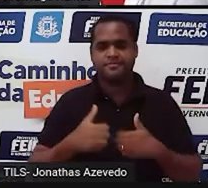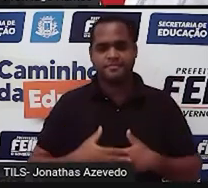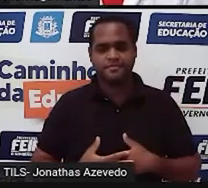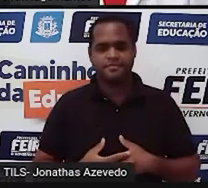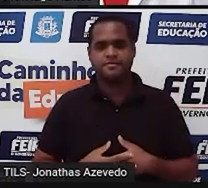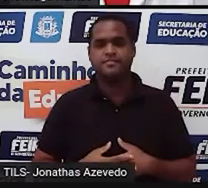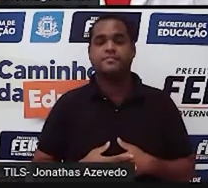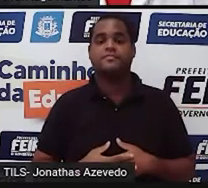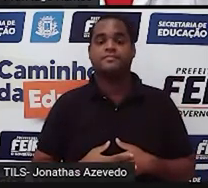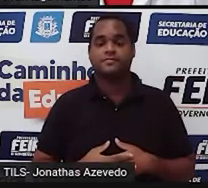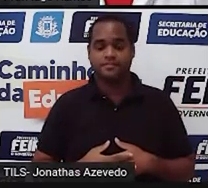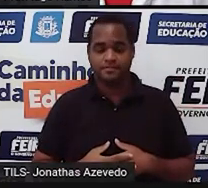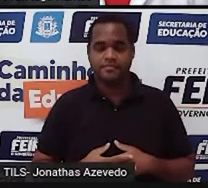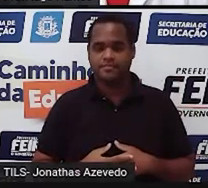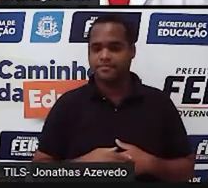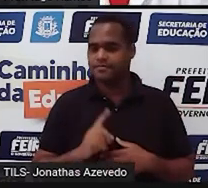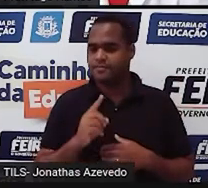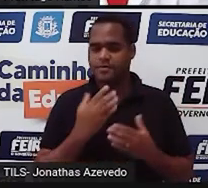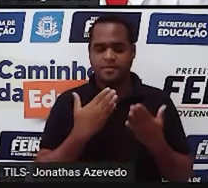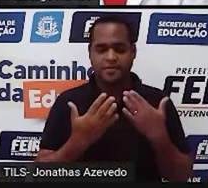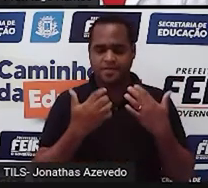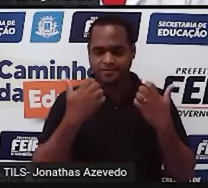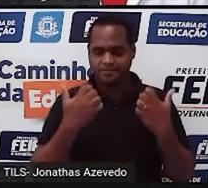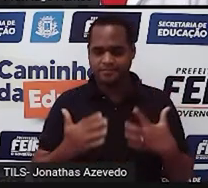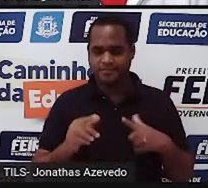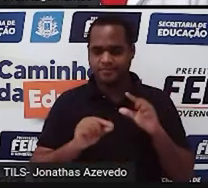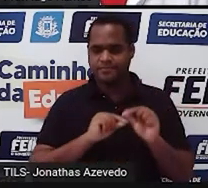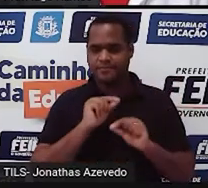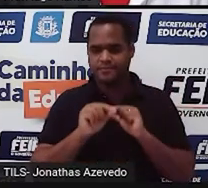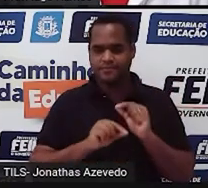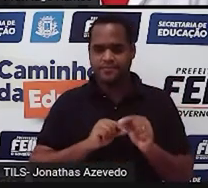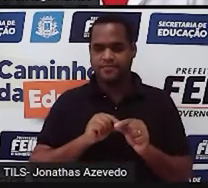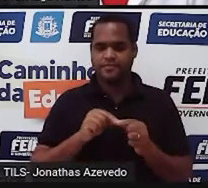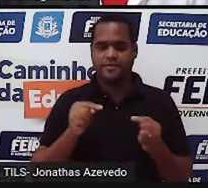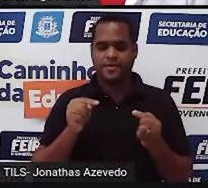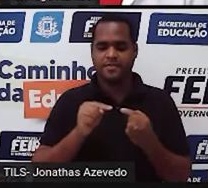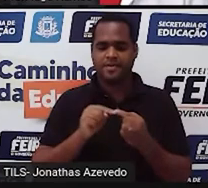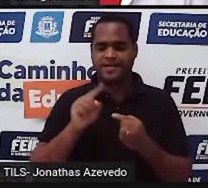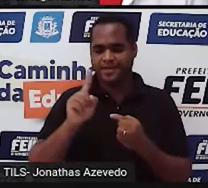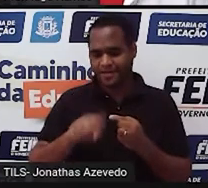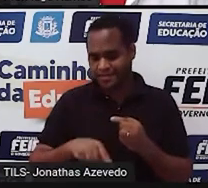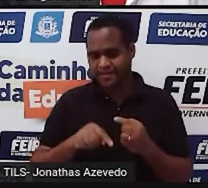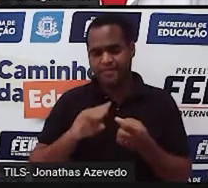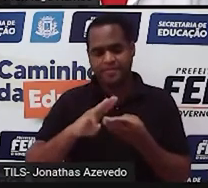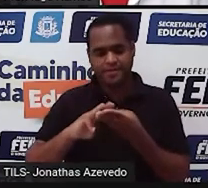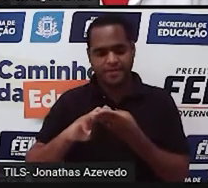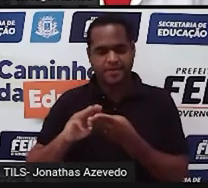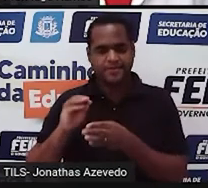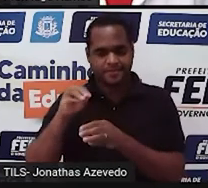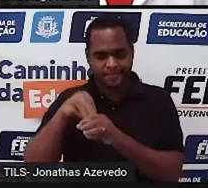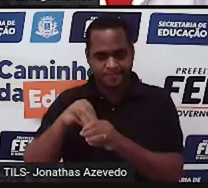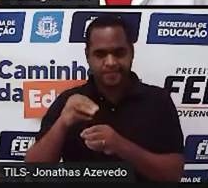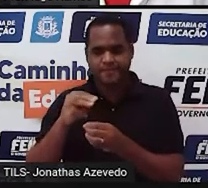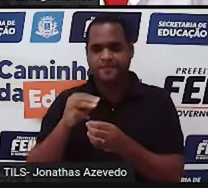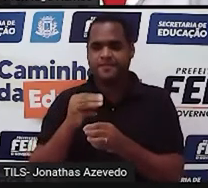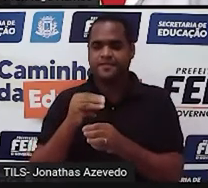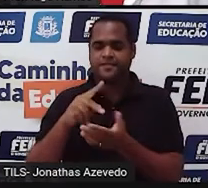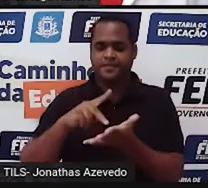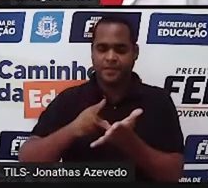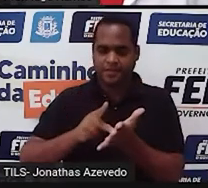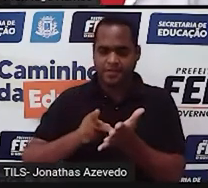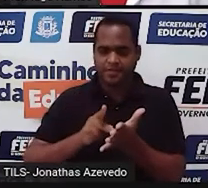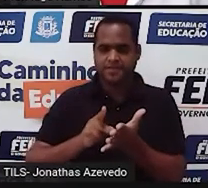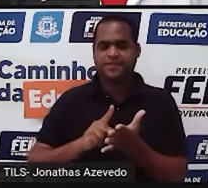bom então o papo da aula de hoje é sobre essa parte da Matemática chamada geometria